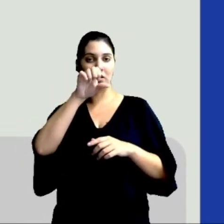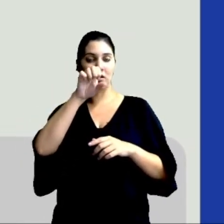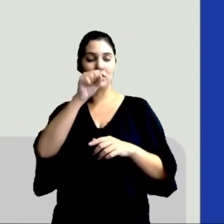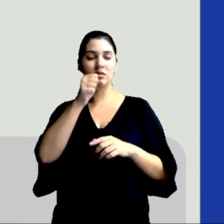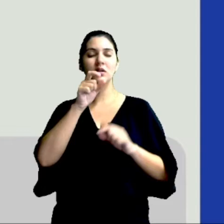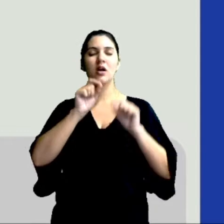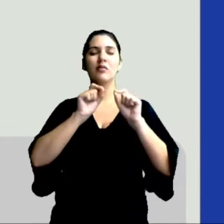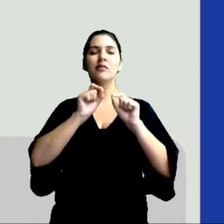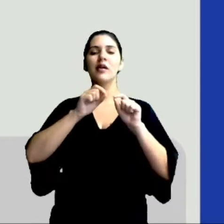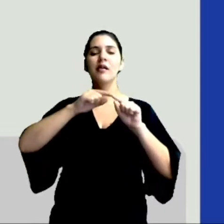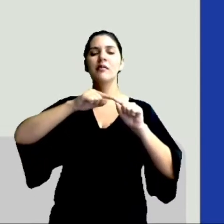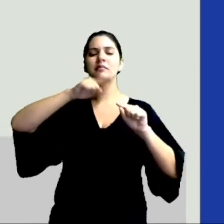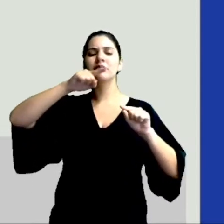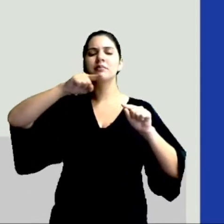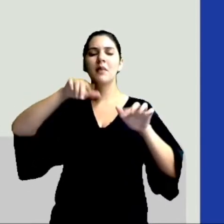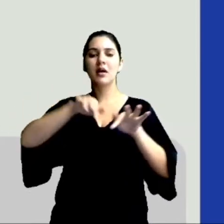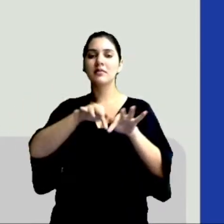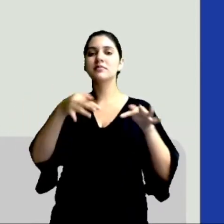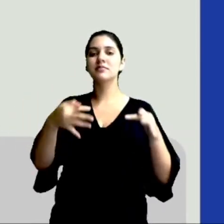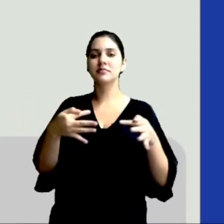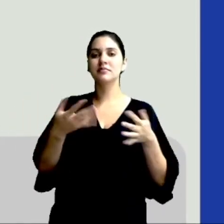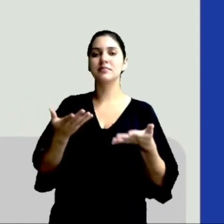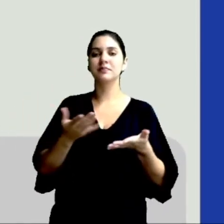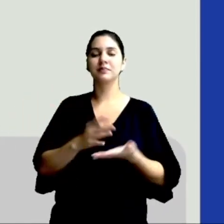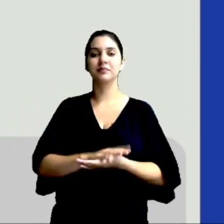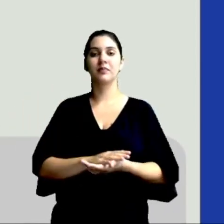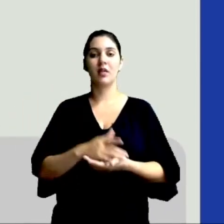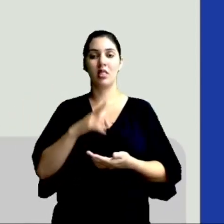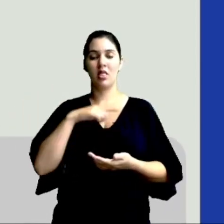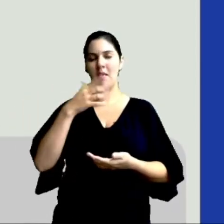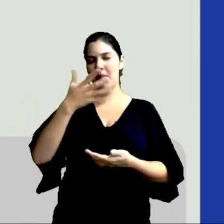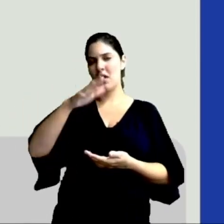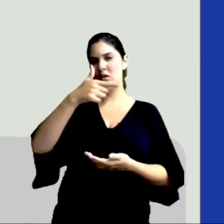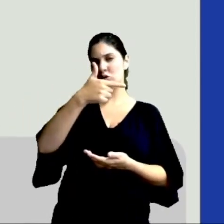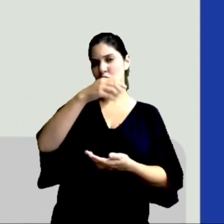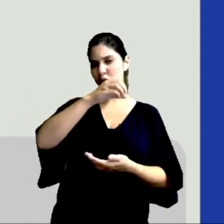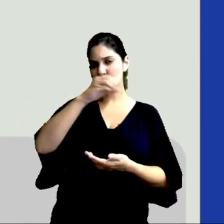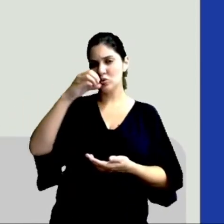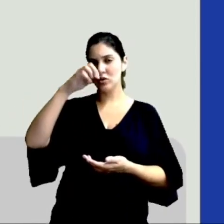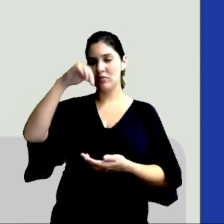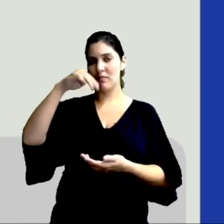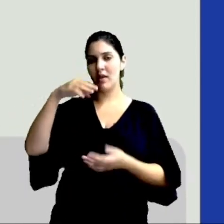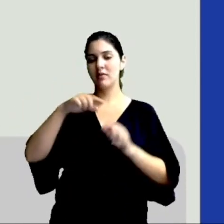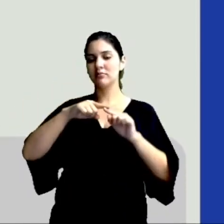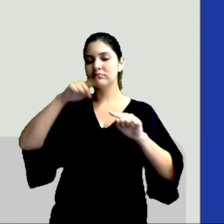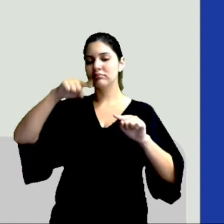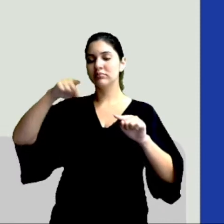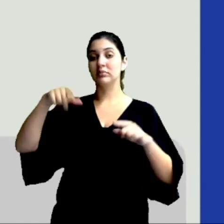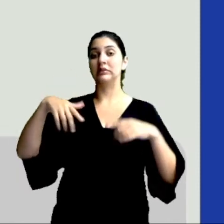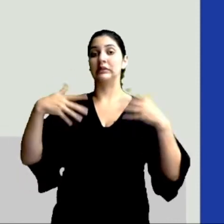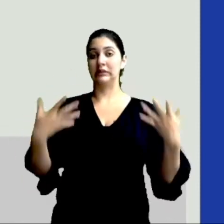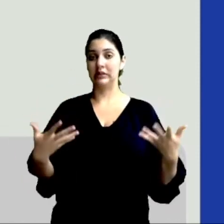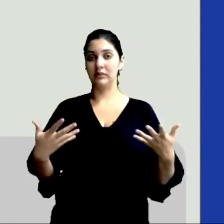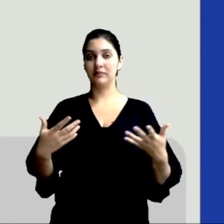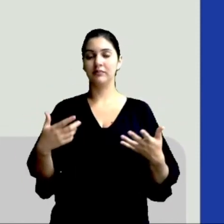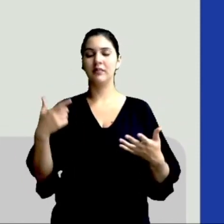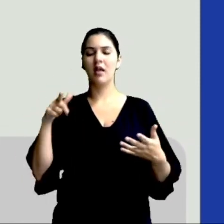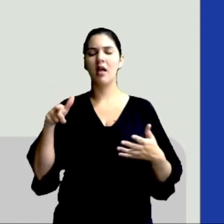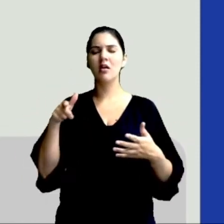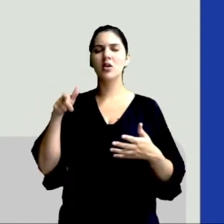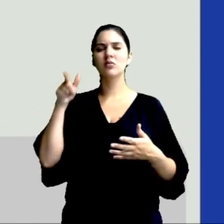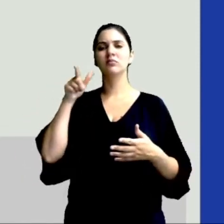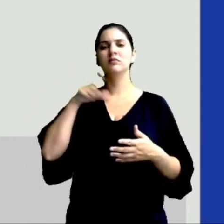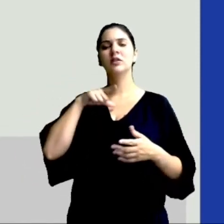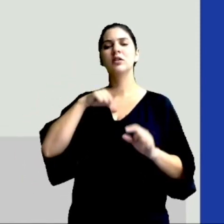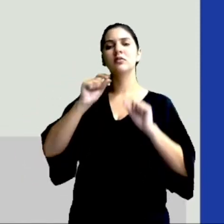altitudes mais modestas, né? Ali na 200 metros de altitude. Então, ali você vai ter